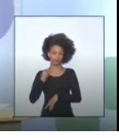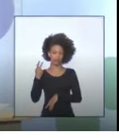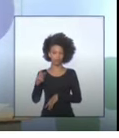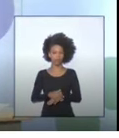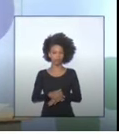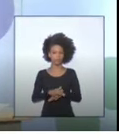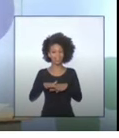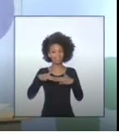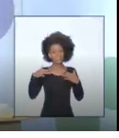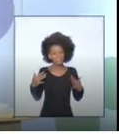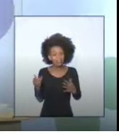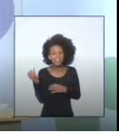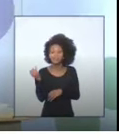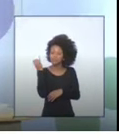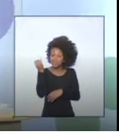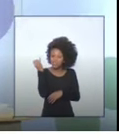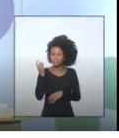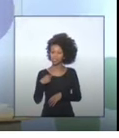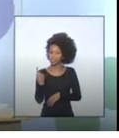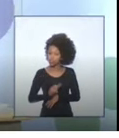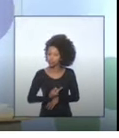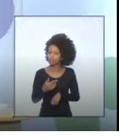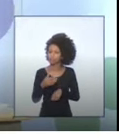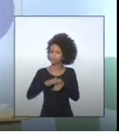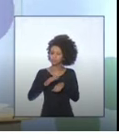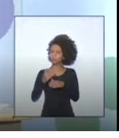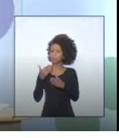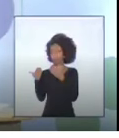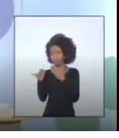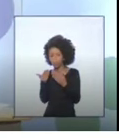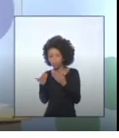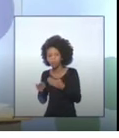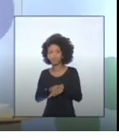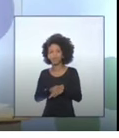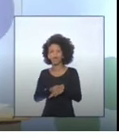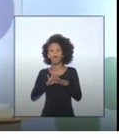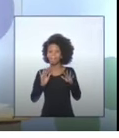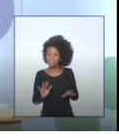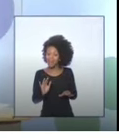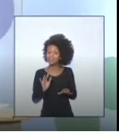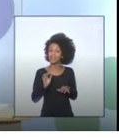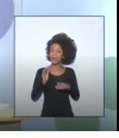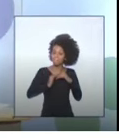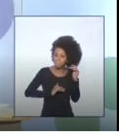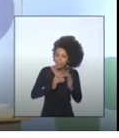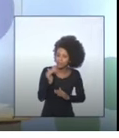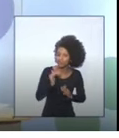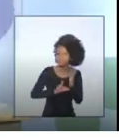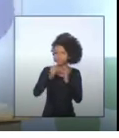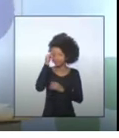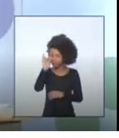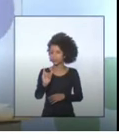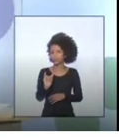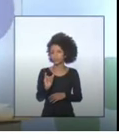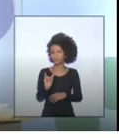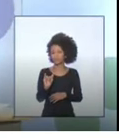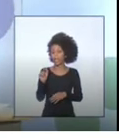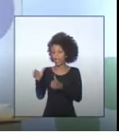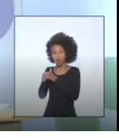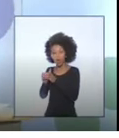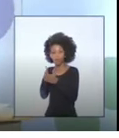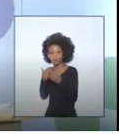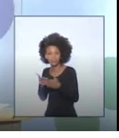então fundamental que a gente promova assim o diálogo, mas que também a gente tome ações, né? Igual aqui no nosso chat, se